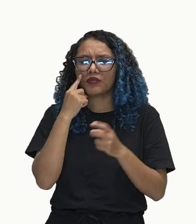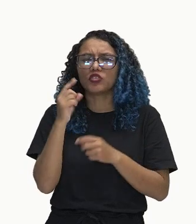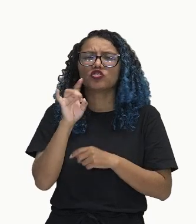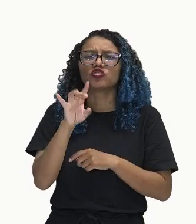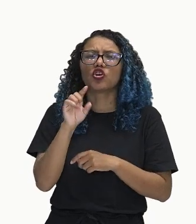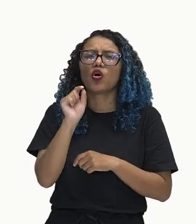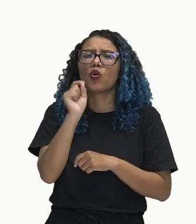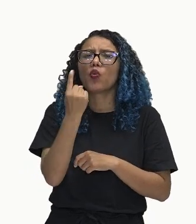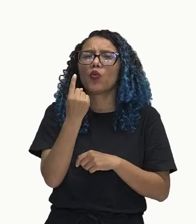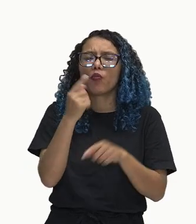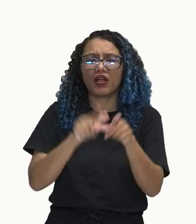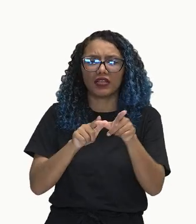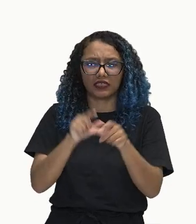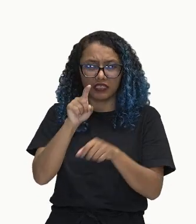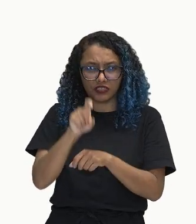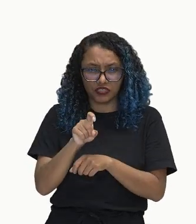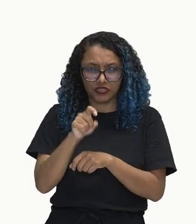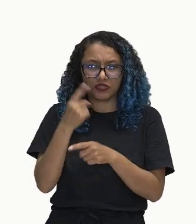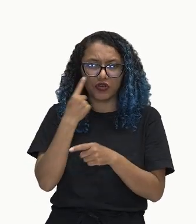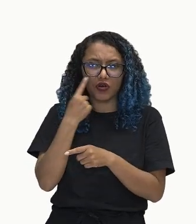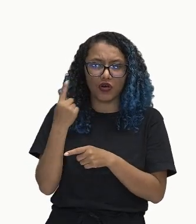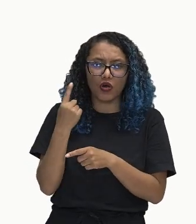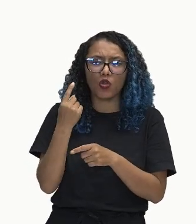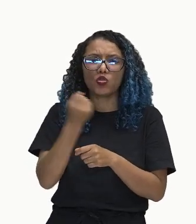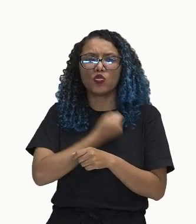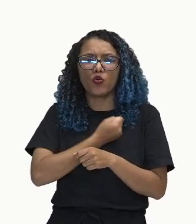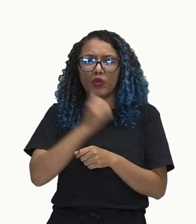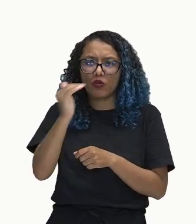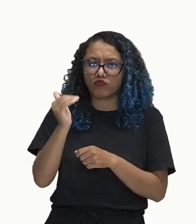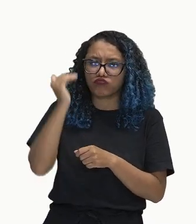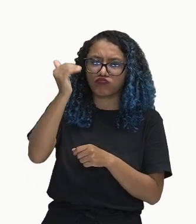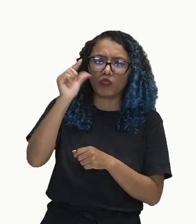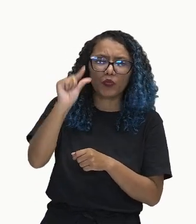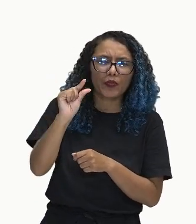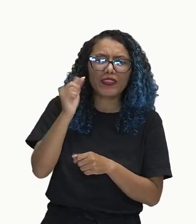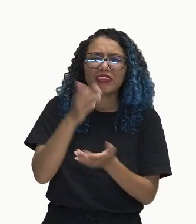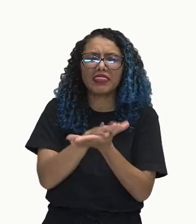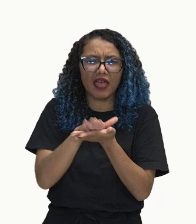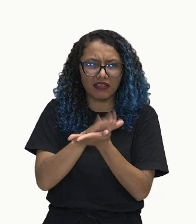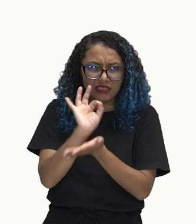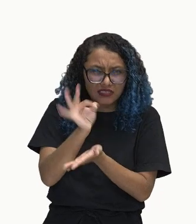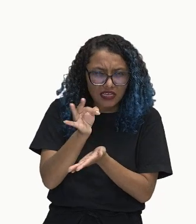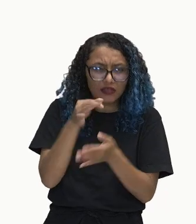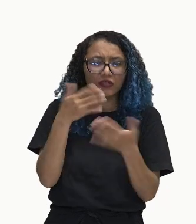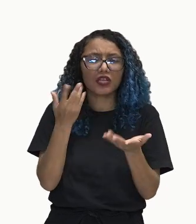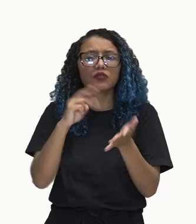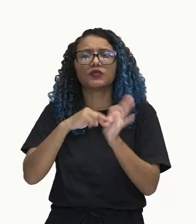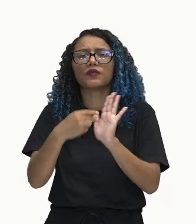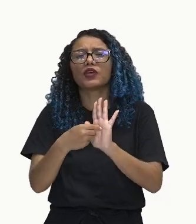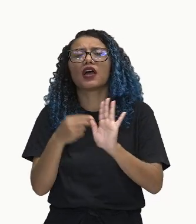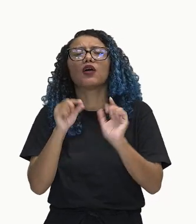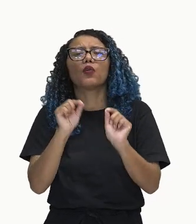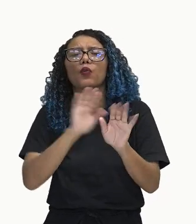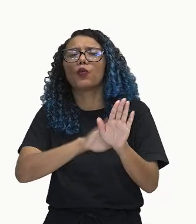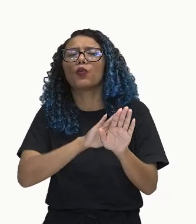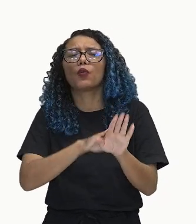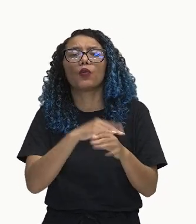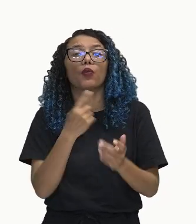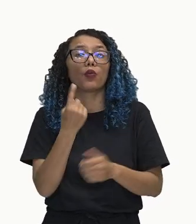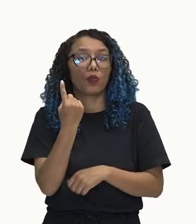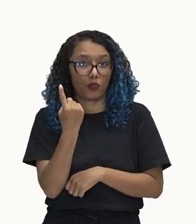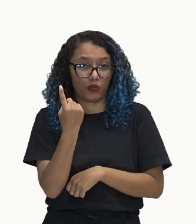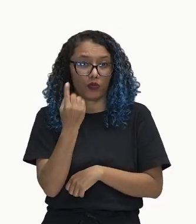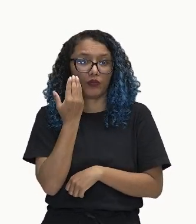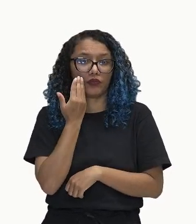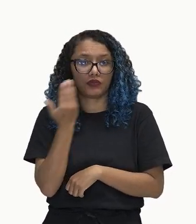nela não aparece nenhum valor numérico como expoente, é porque então ele vale 1. Ou seja, aqui nós